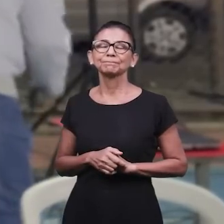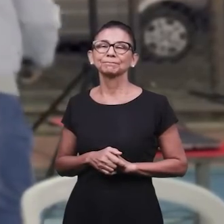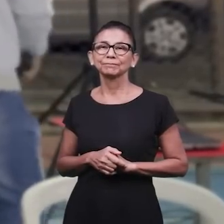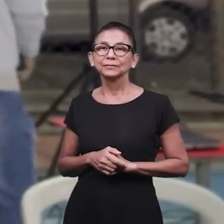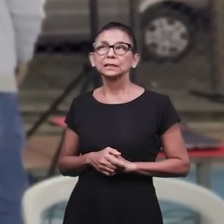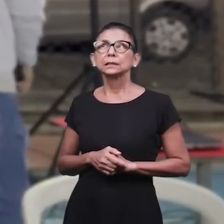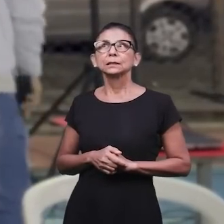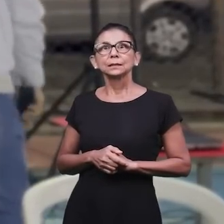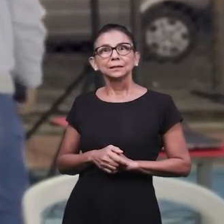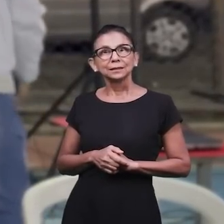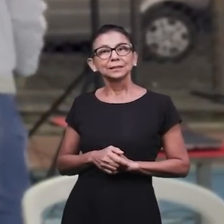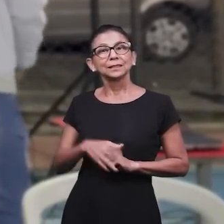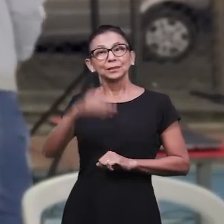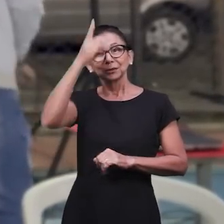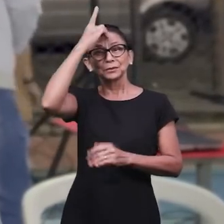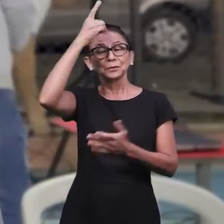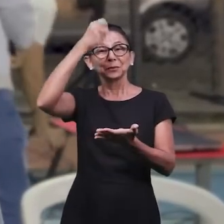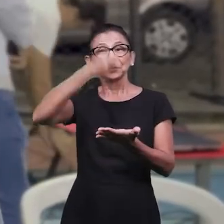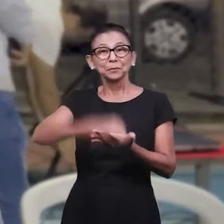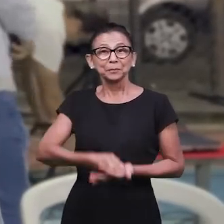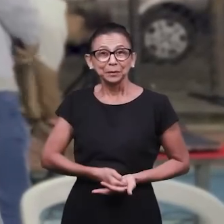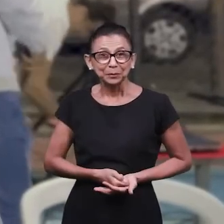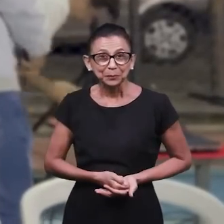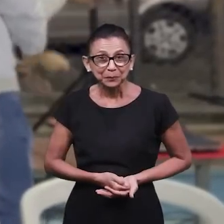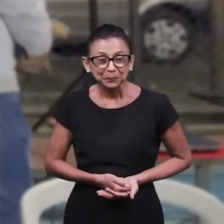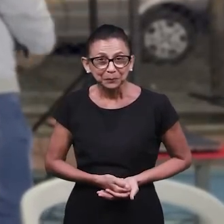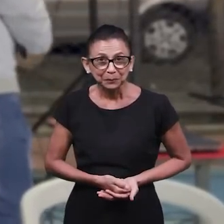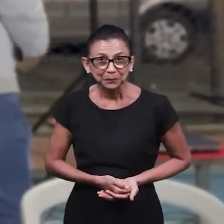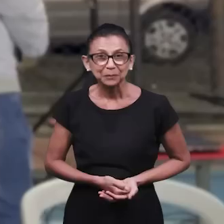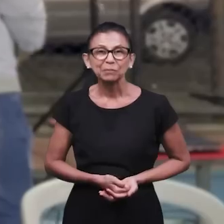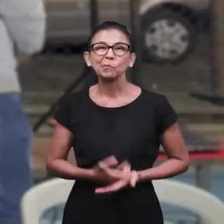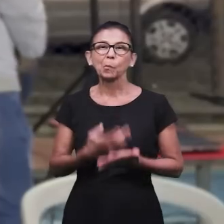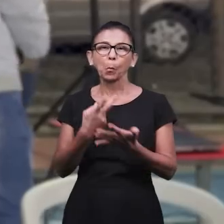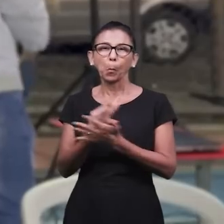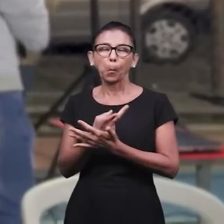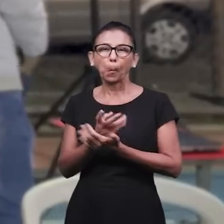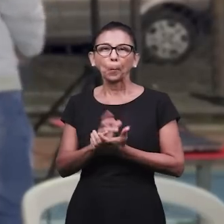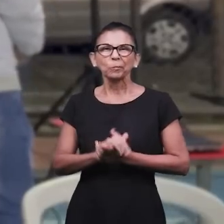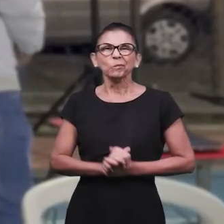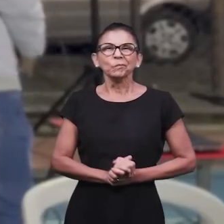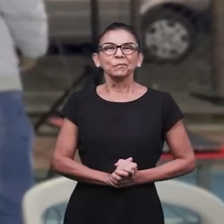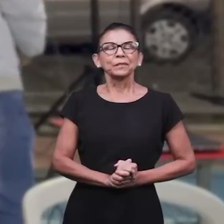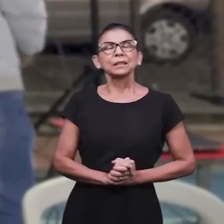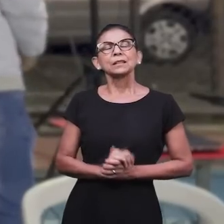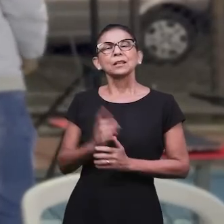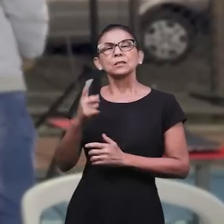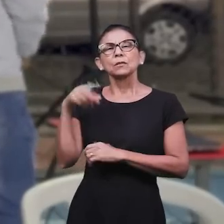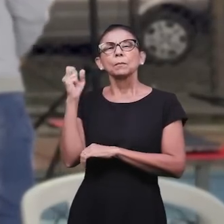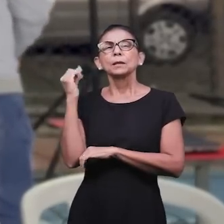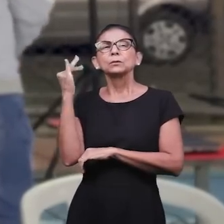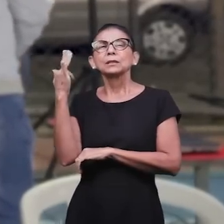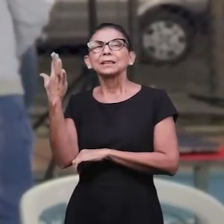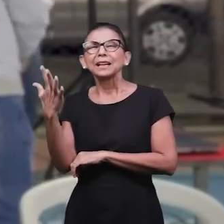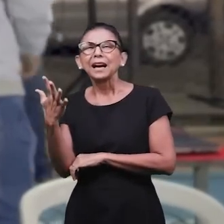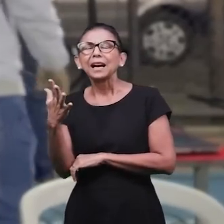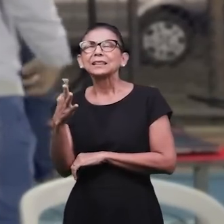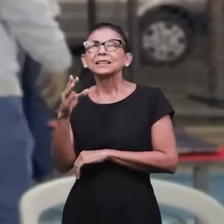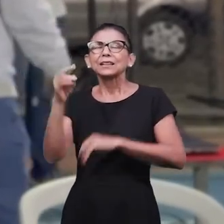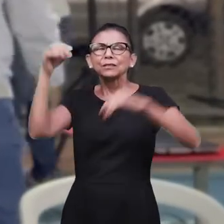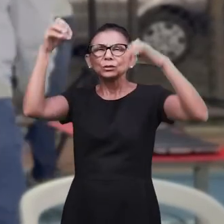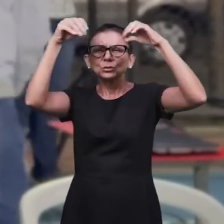cumpriu literalmente. Nós chegamos na madrugada, o tempo estava nublado, chuviscando, nós